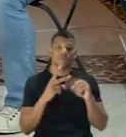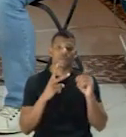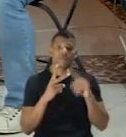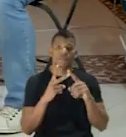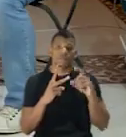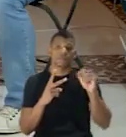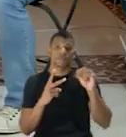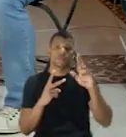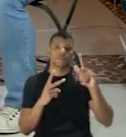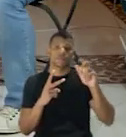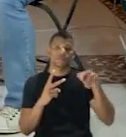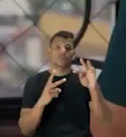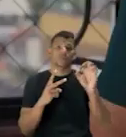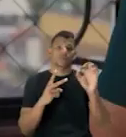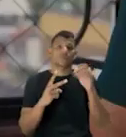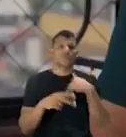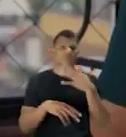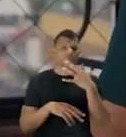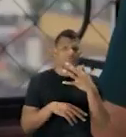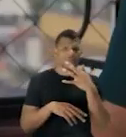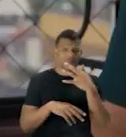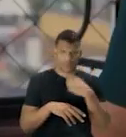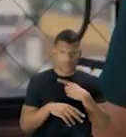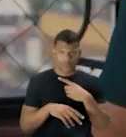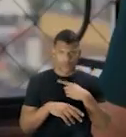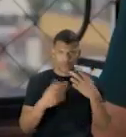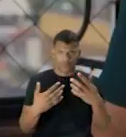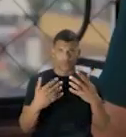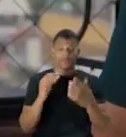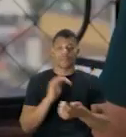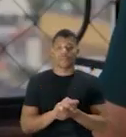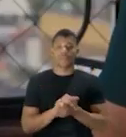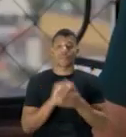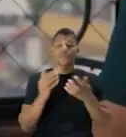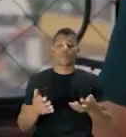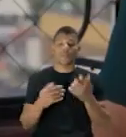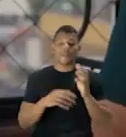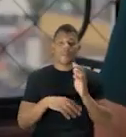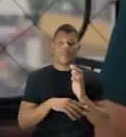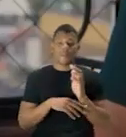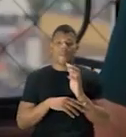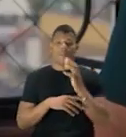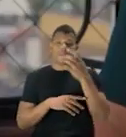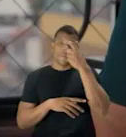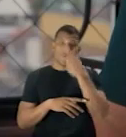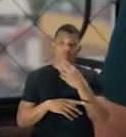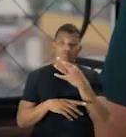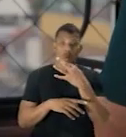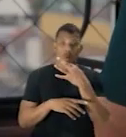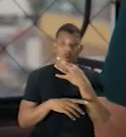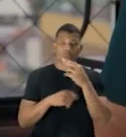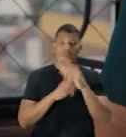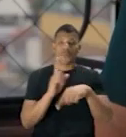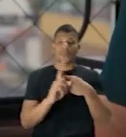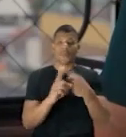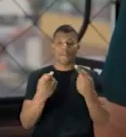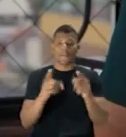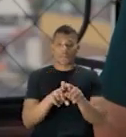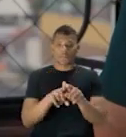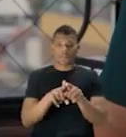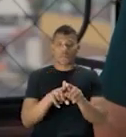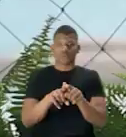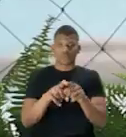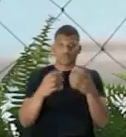Sargento. E do nada eu perguntei, João, você conheceu o Nelson Cavaquinho? Falou, cara, eu não só conheci, como sou parceiro dele. Eu falei,